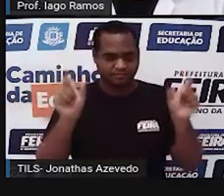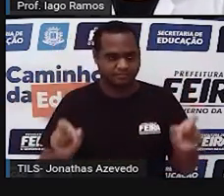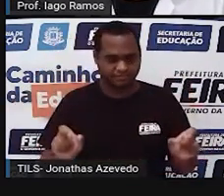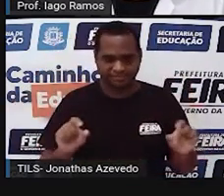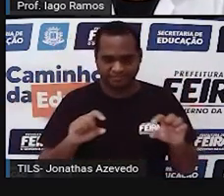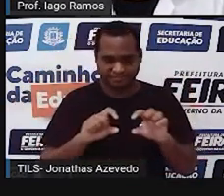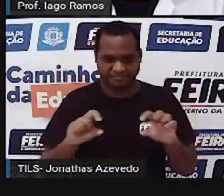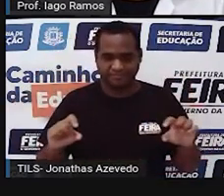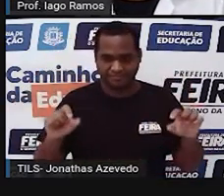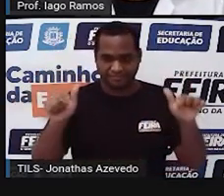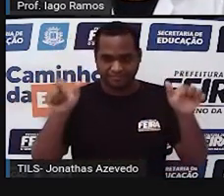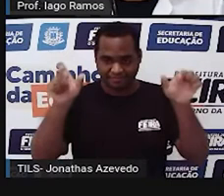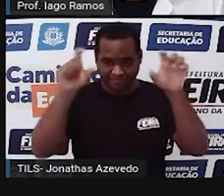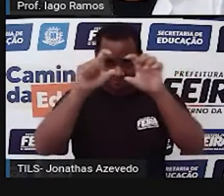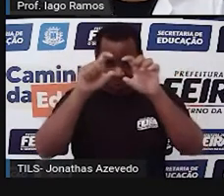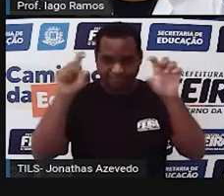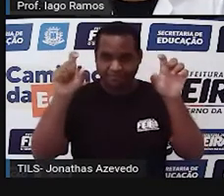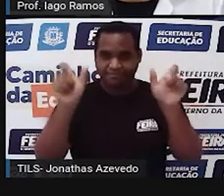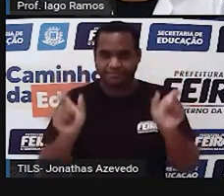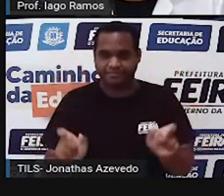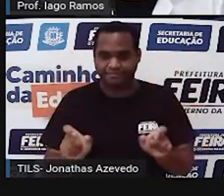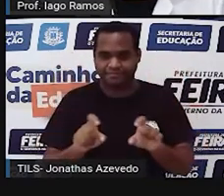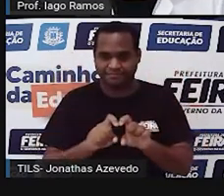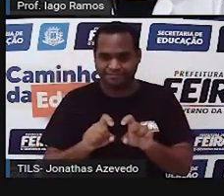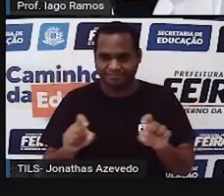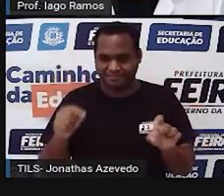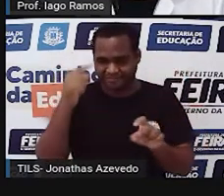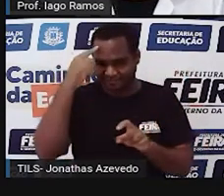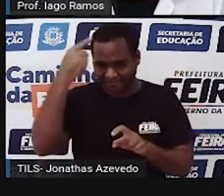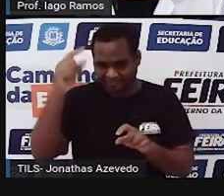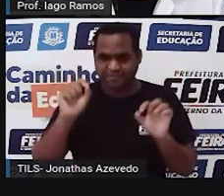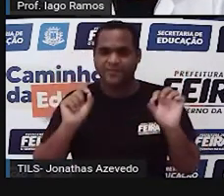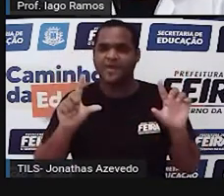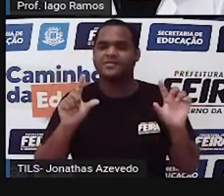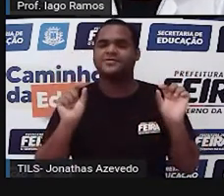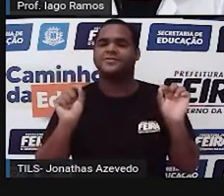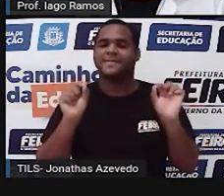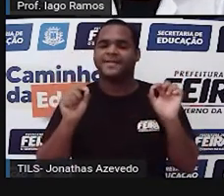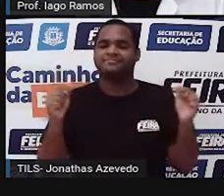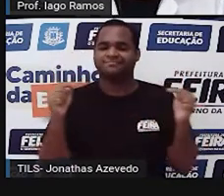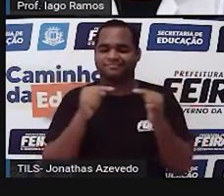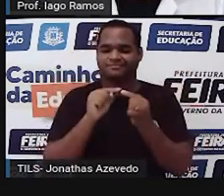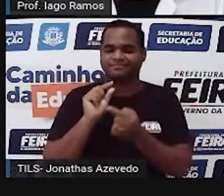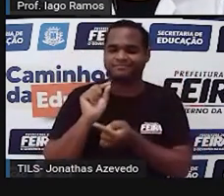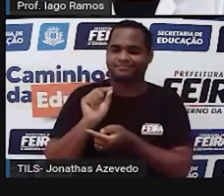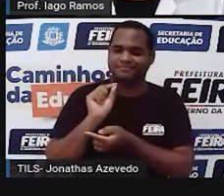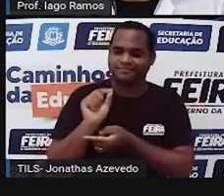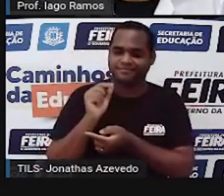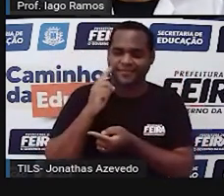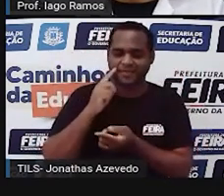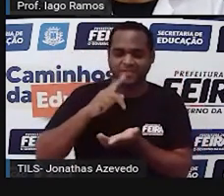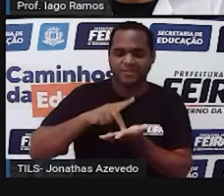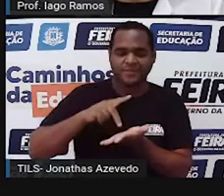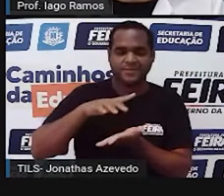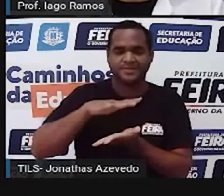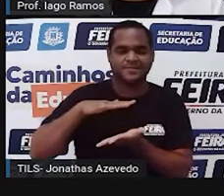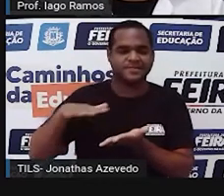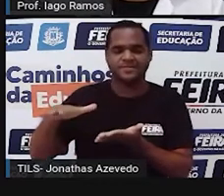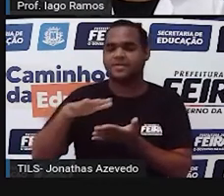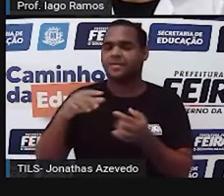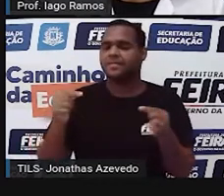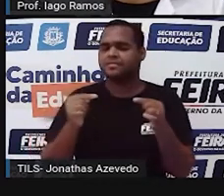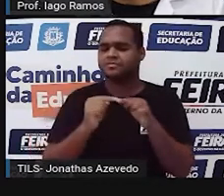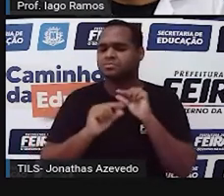né para a moldura aí desse quadro lembra qual polígono lembra qual figura geométrica